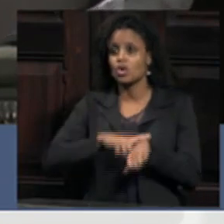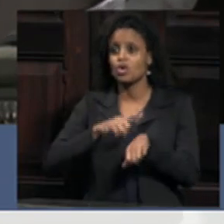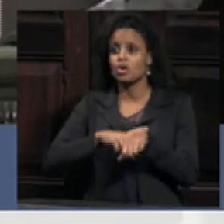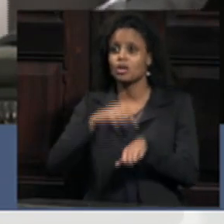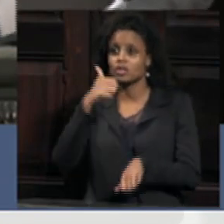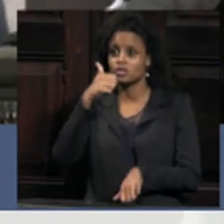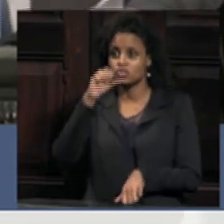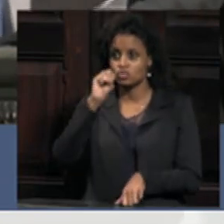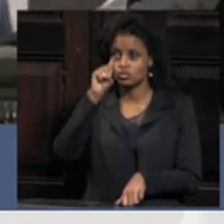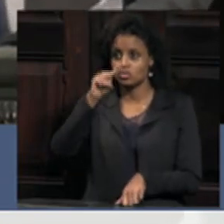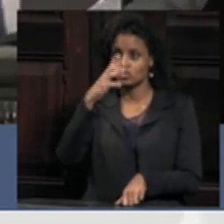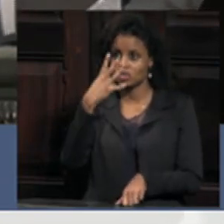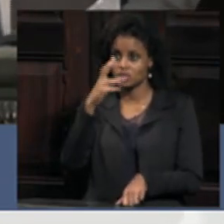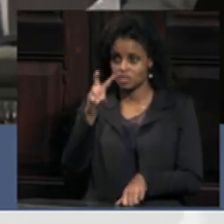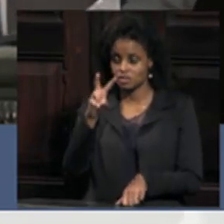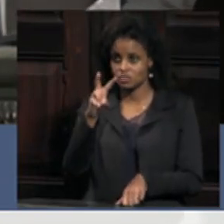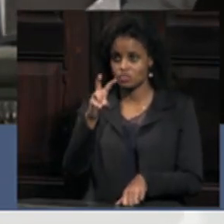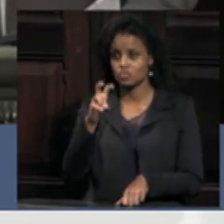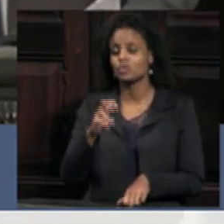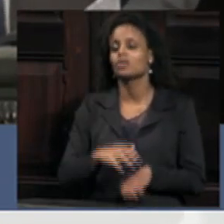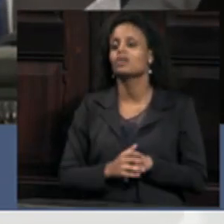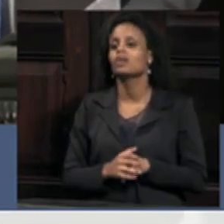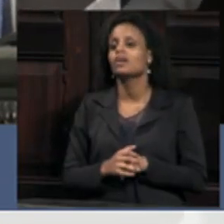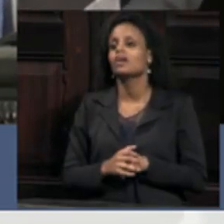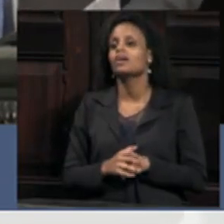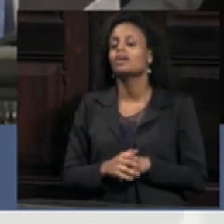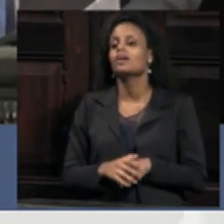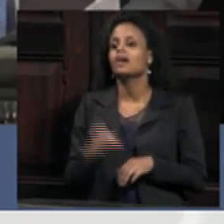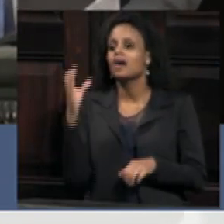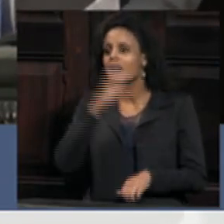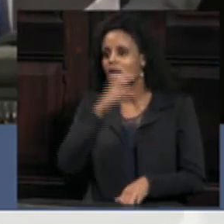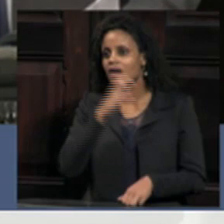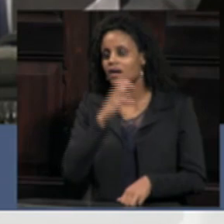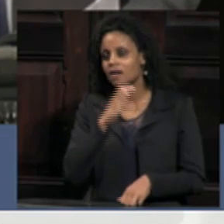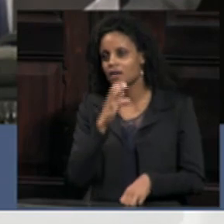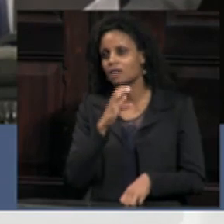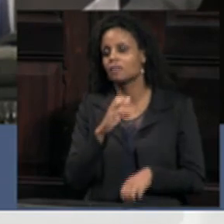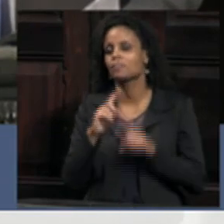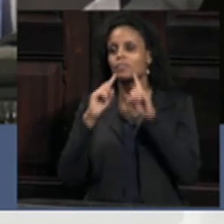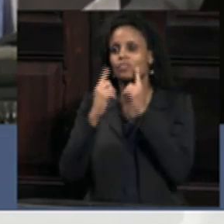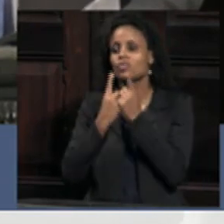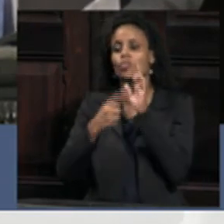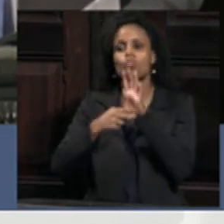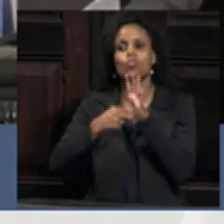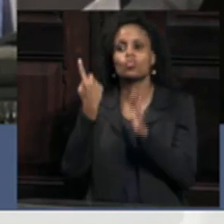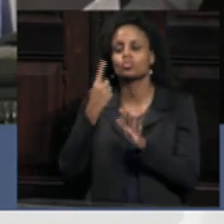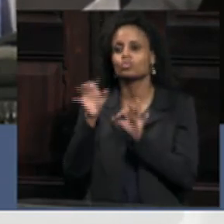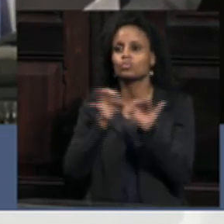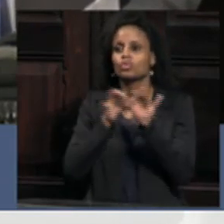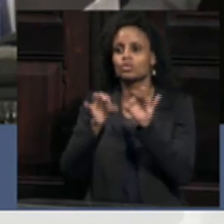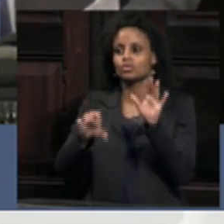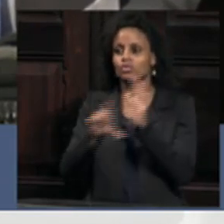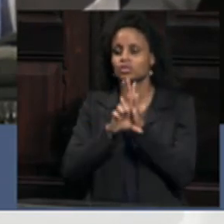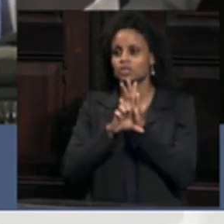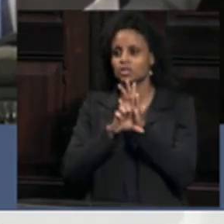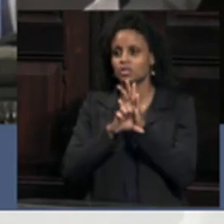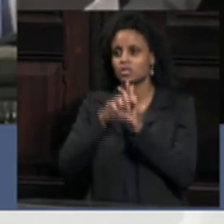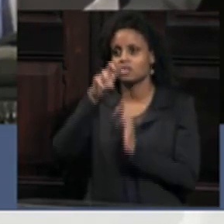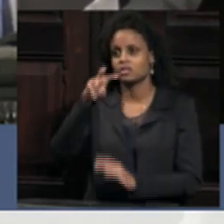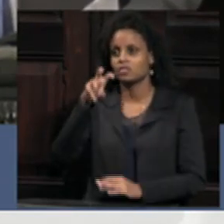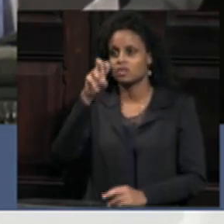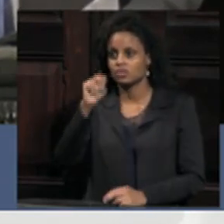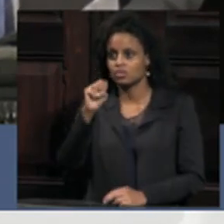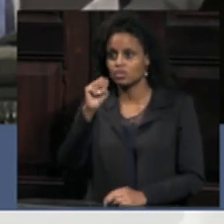18h45, em regime de urgência, em discussão única. Projeto de lei complementar número